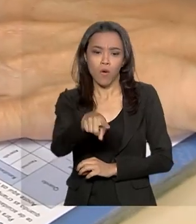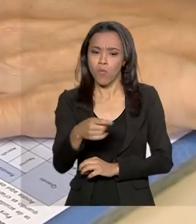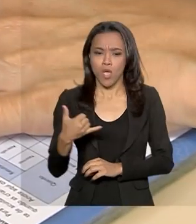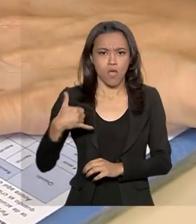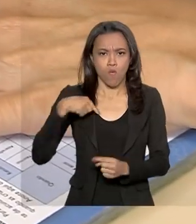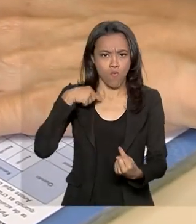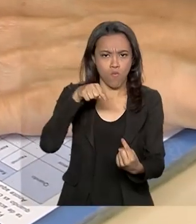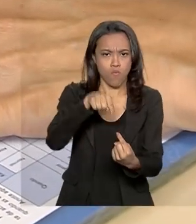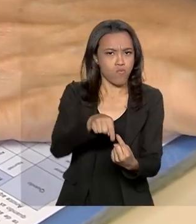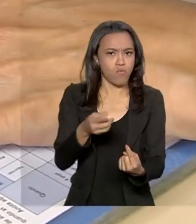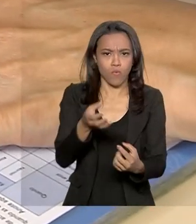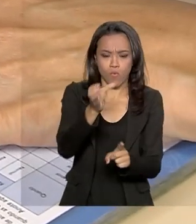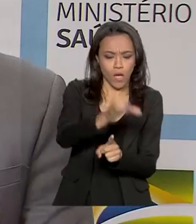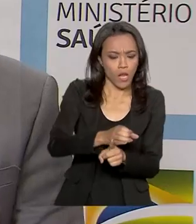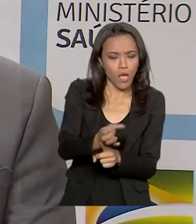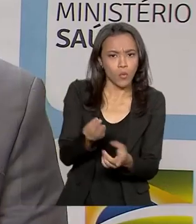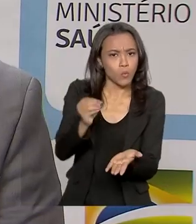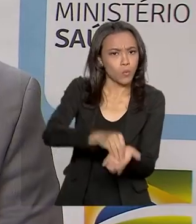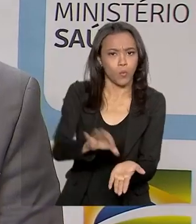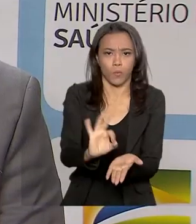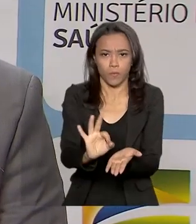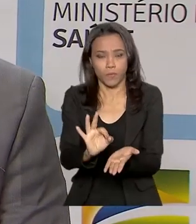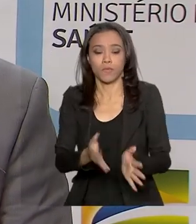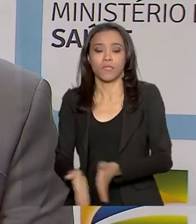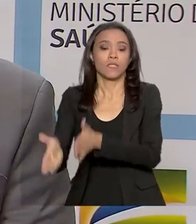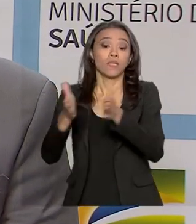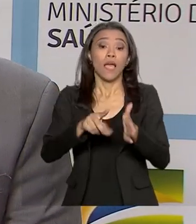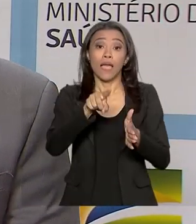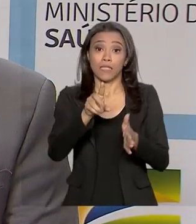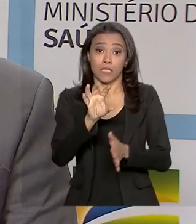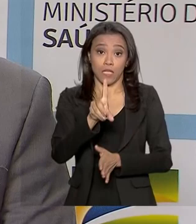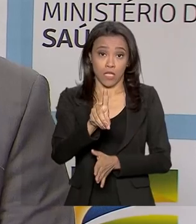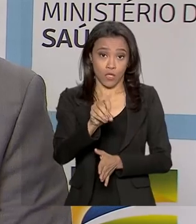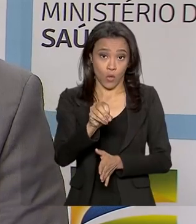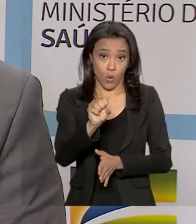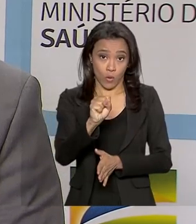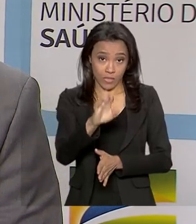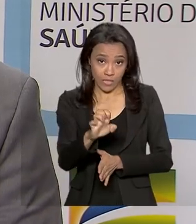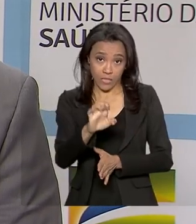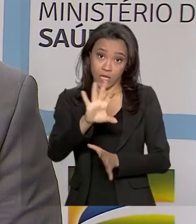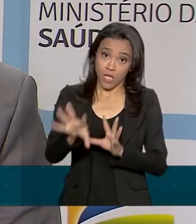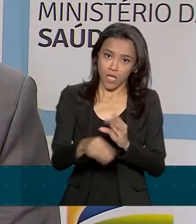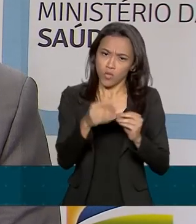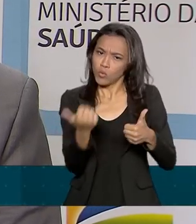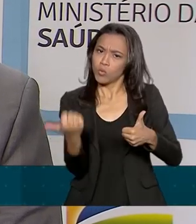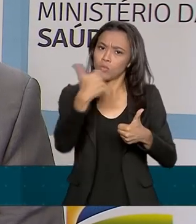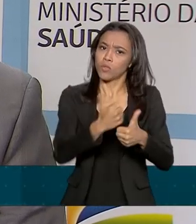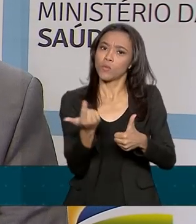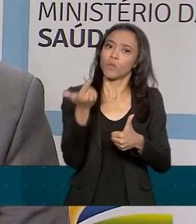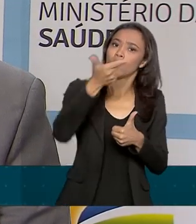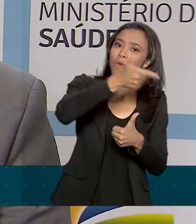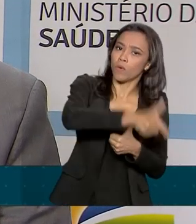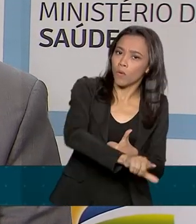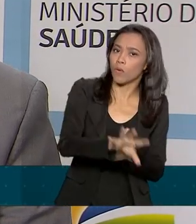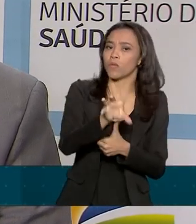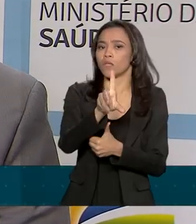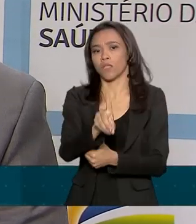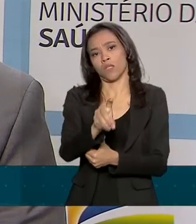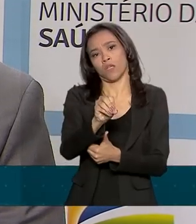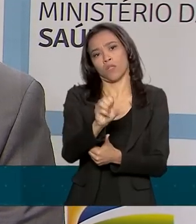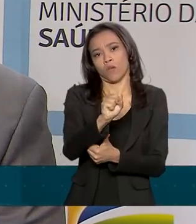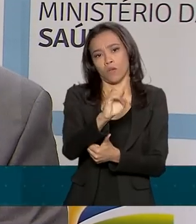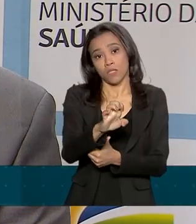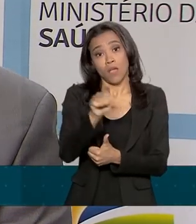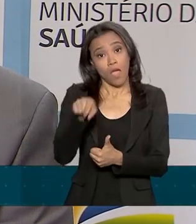prevista no calendário vacinal. Essa dose extra não substitui, é a dose zero. Essa dose extra é uma